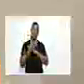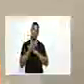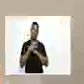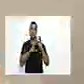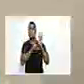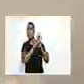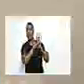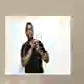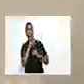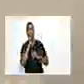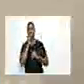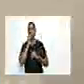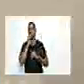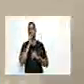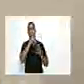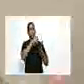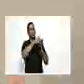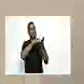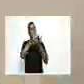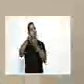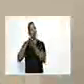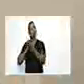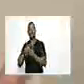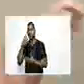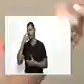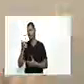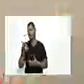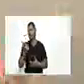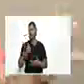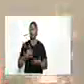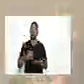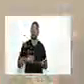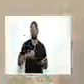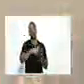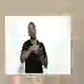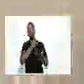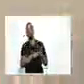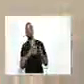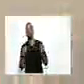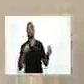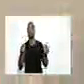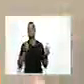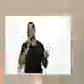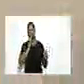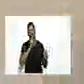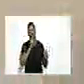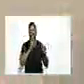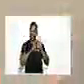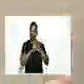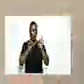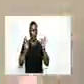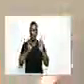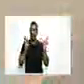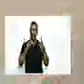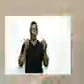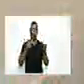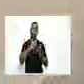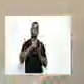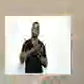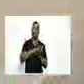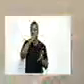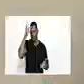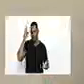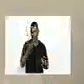legislação para mutar o pessoal do lixo ah muta lá eu não tenho nada como que fazer